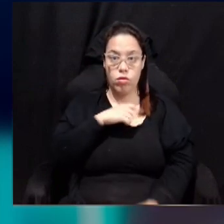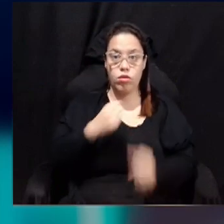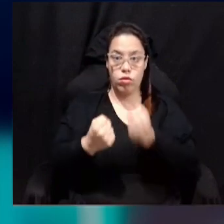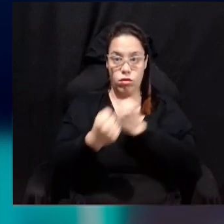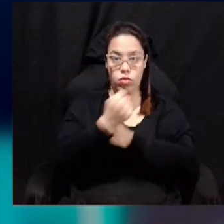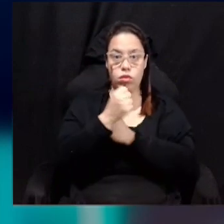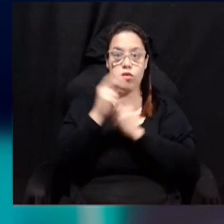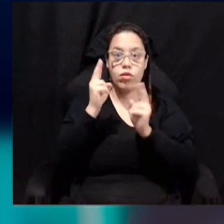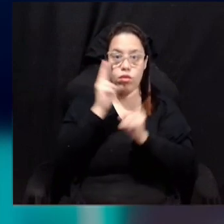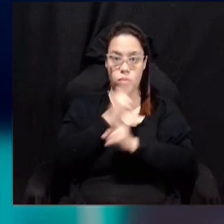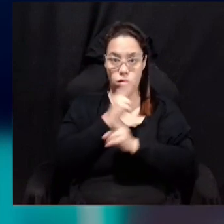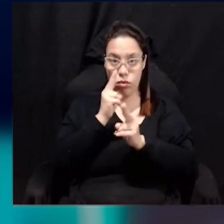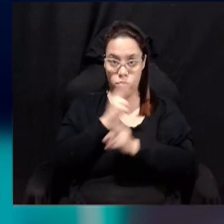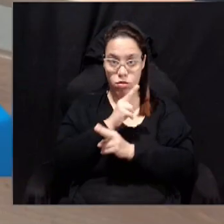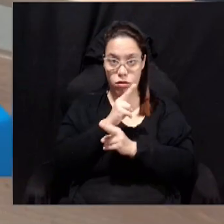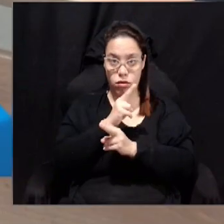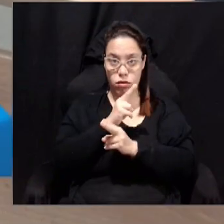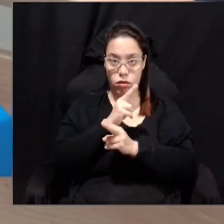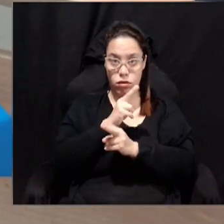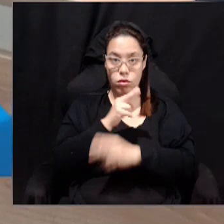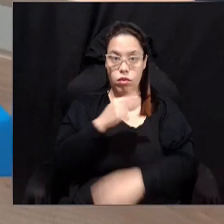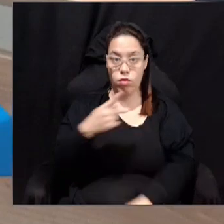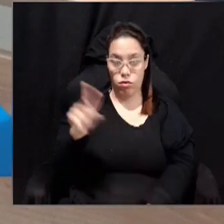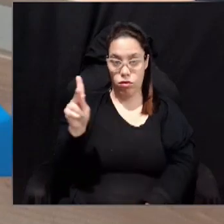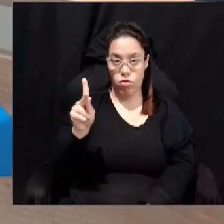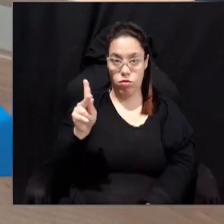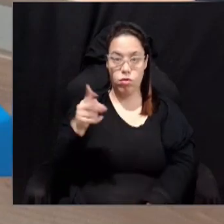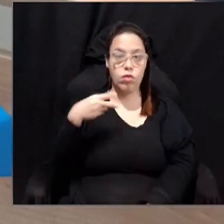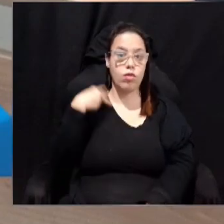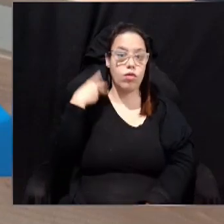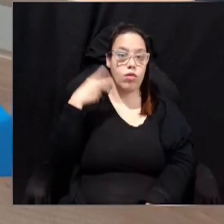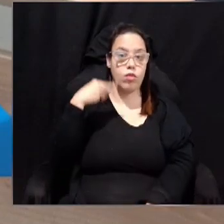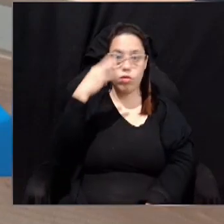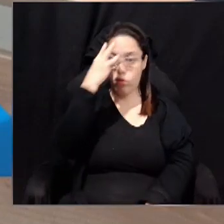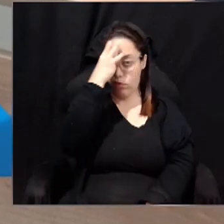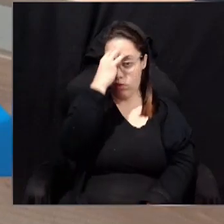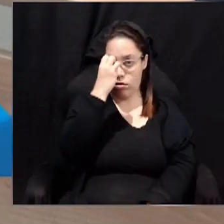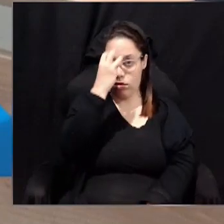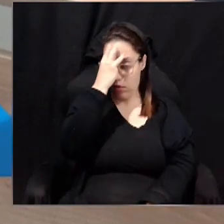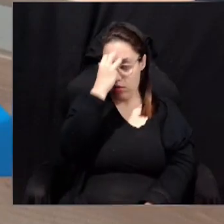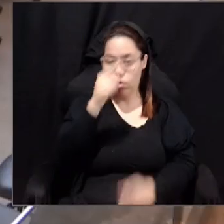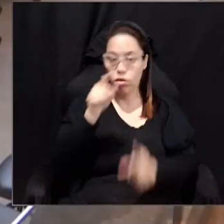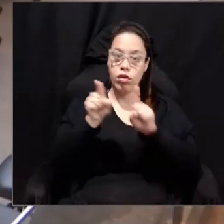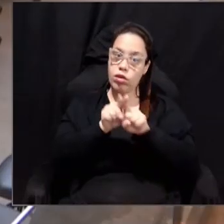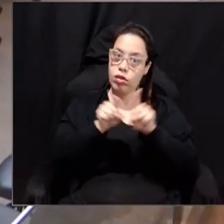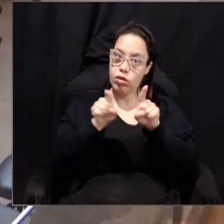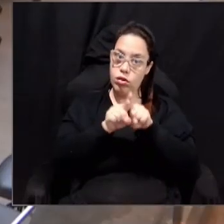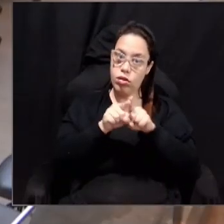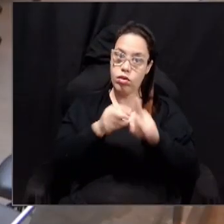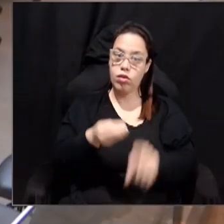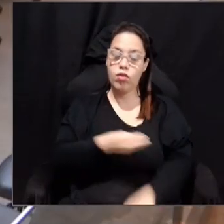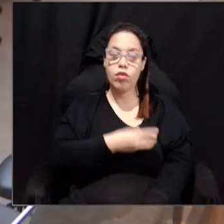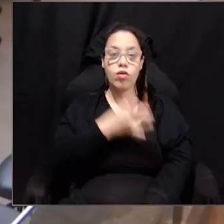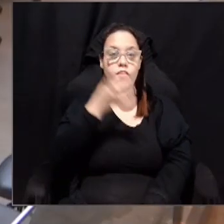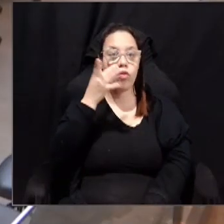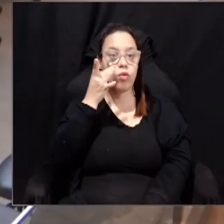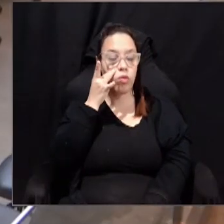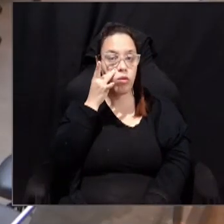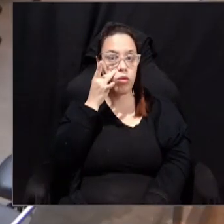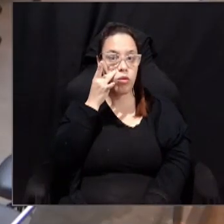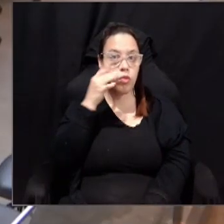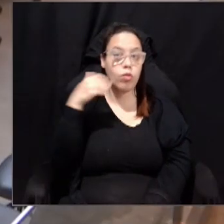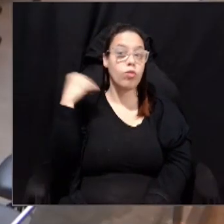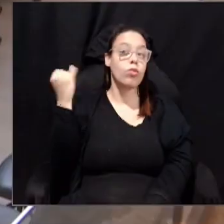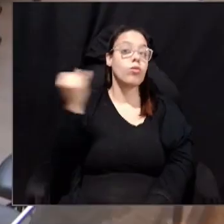urgência expedida em seu favor. O vereador Wagner Romão também esteve presente e falou sobre a importância